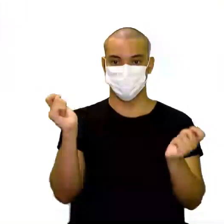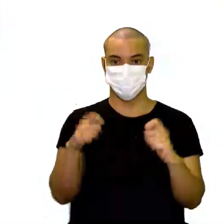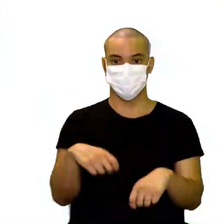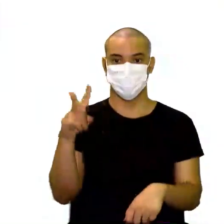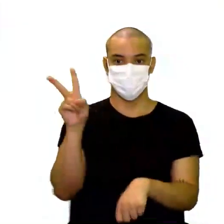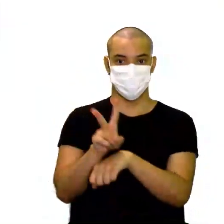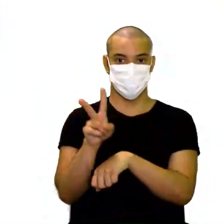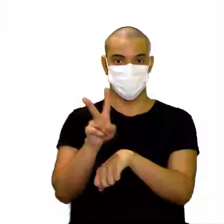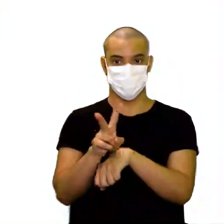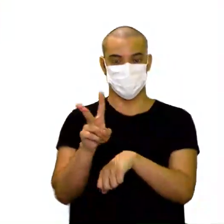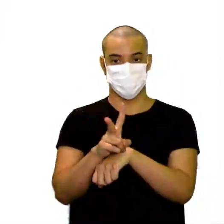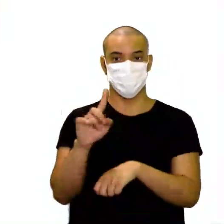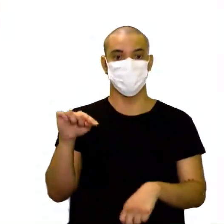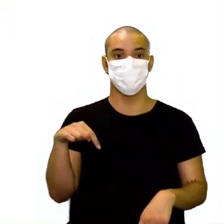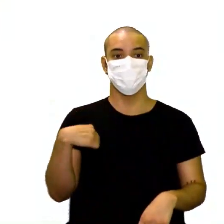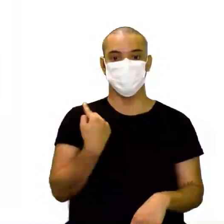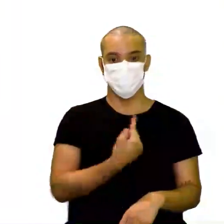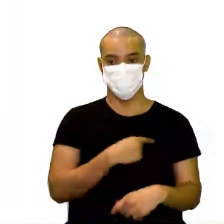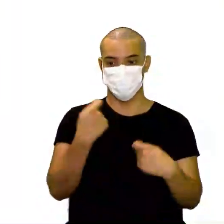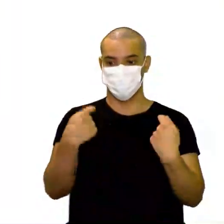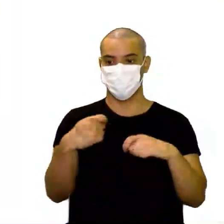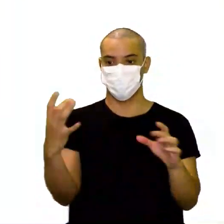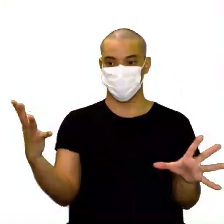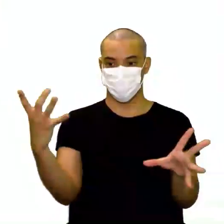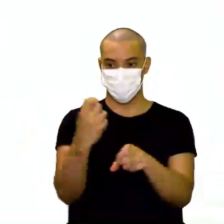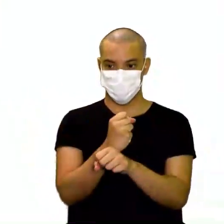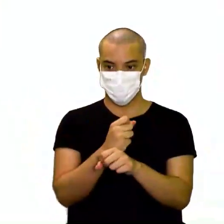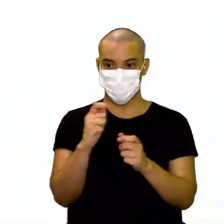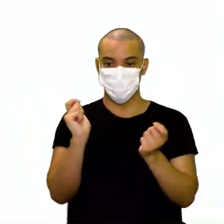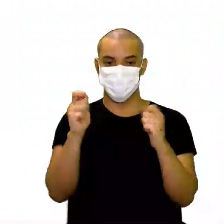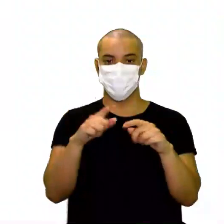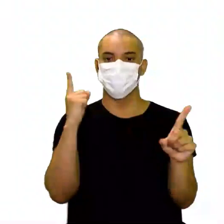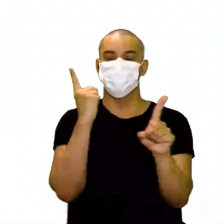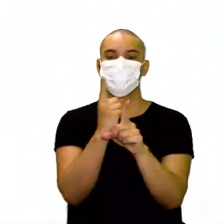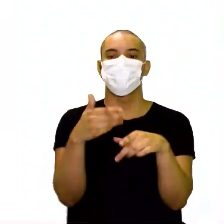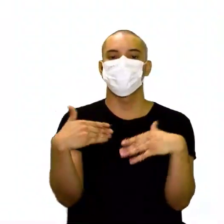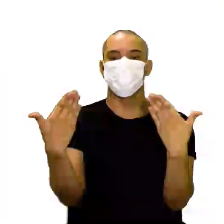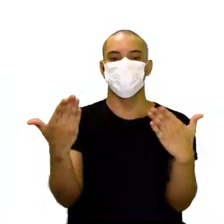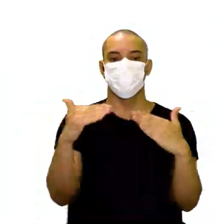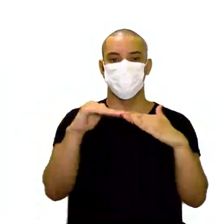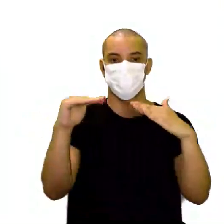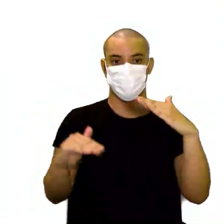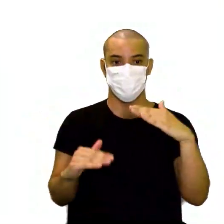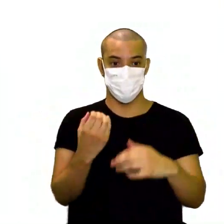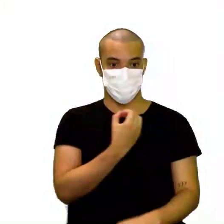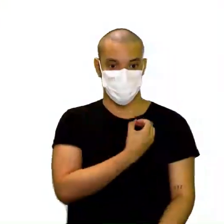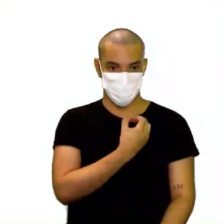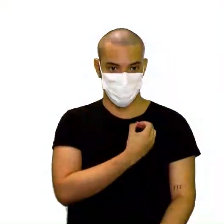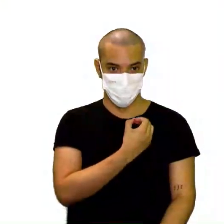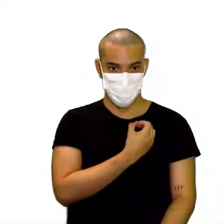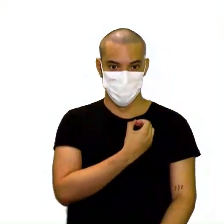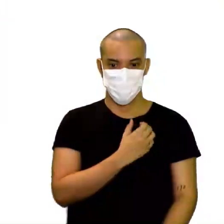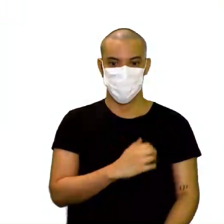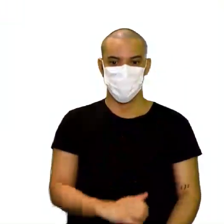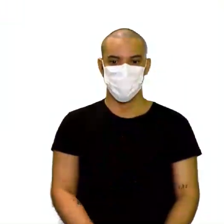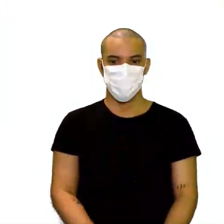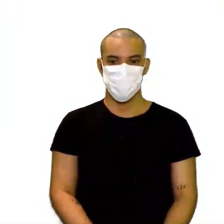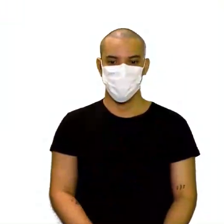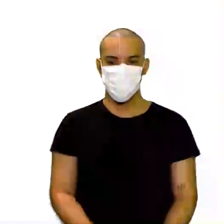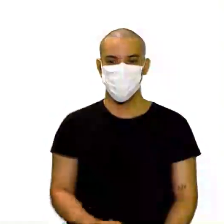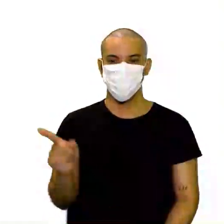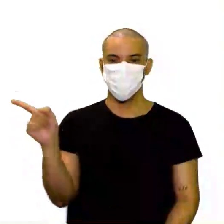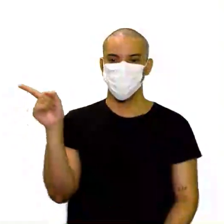proteção? Então a gente vai ter que calcular aqui para poder achar esse menor valor, ok? Olha só, pessoal, aqui é o circuito, o jeito